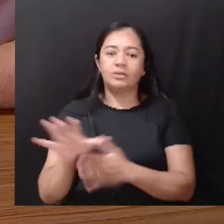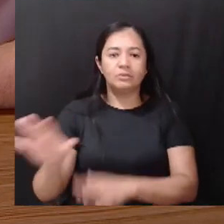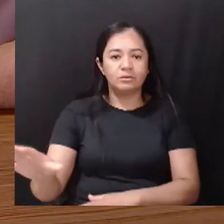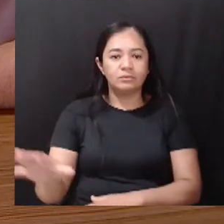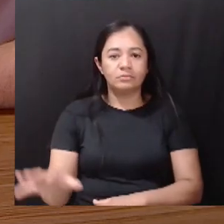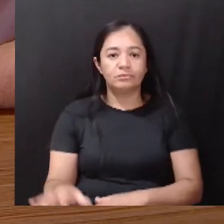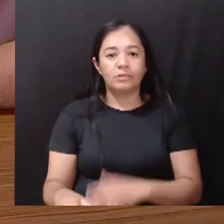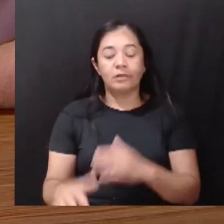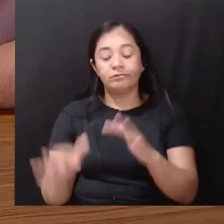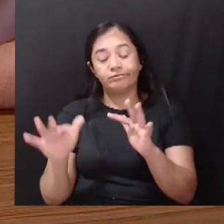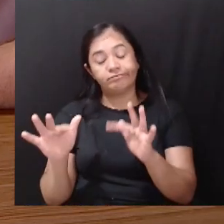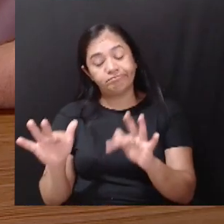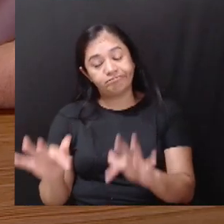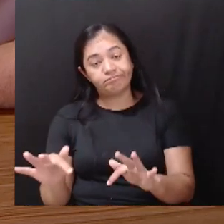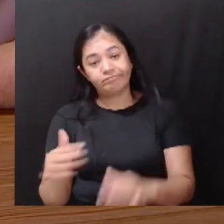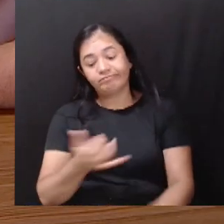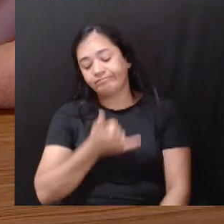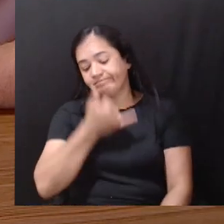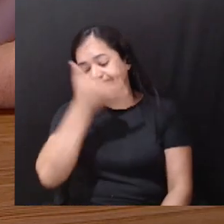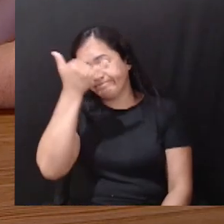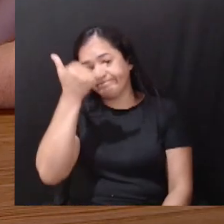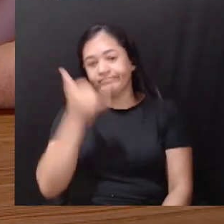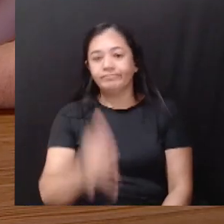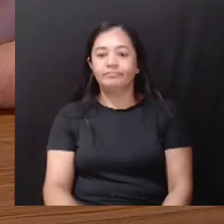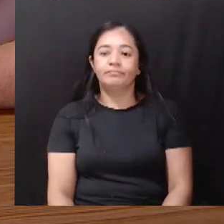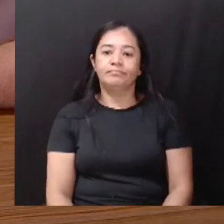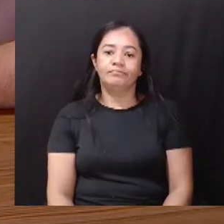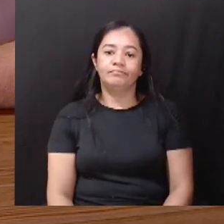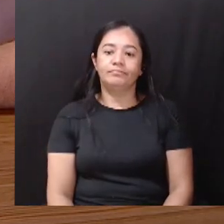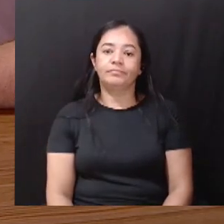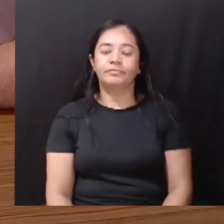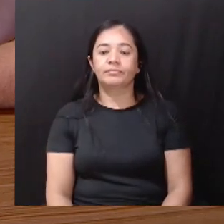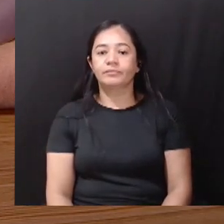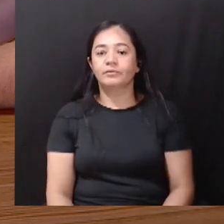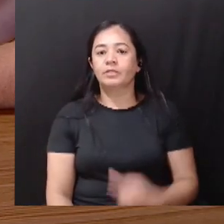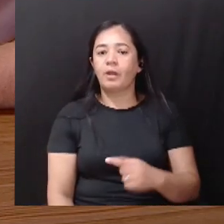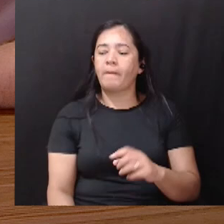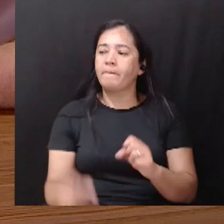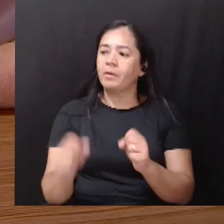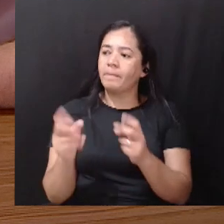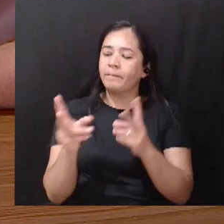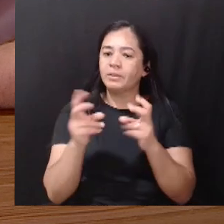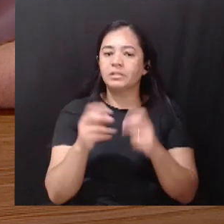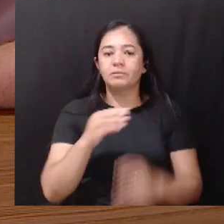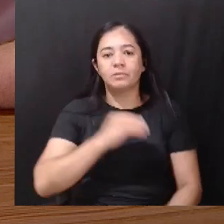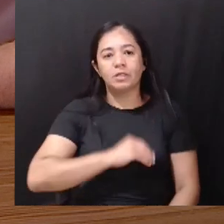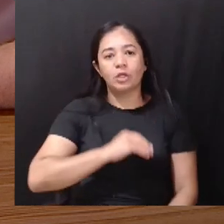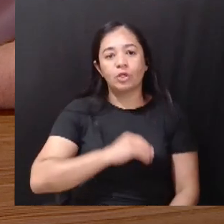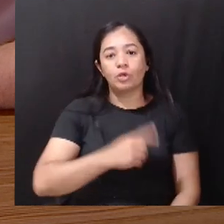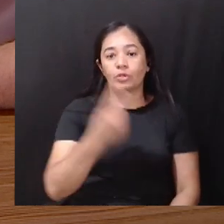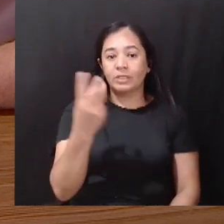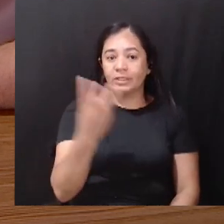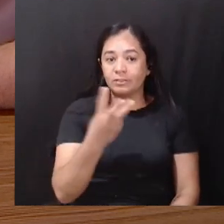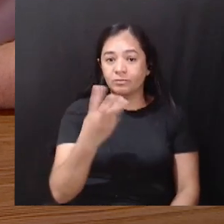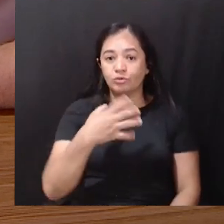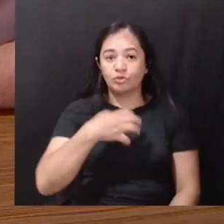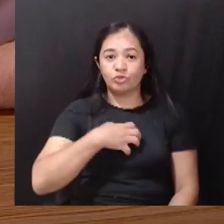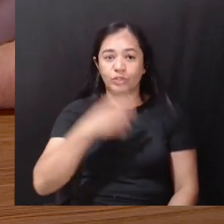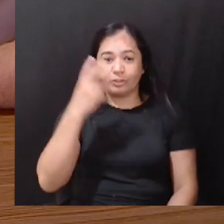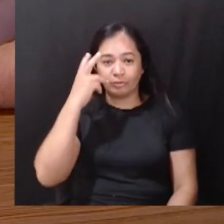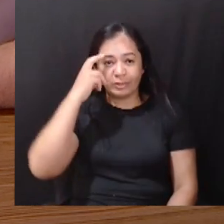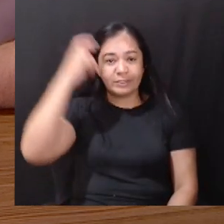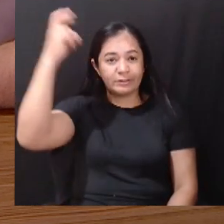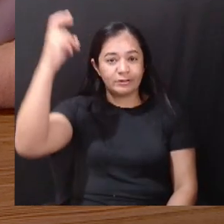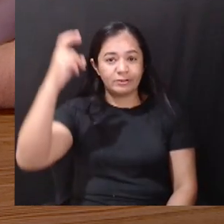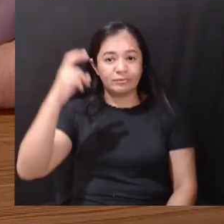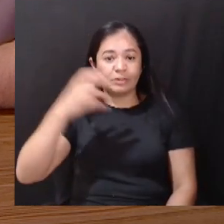no final isso acaba fazendo falta. Né? Ô João, a gente pode ver, né, que usar o 13º de forma inteligente, né, é uma